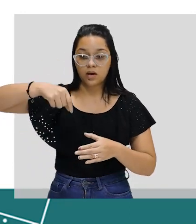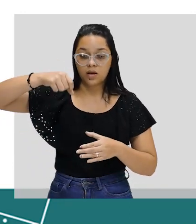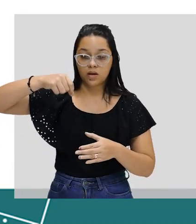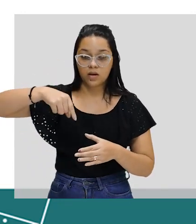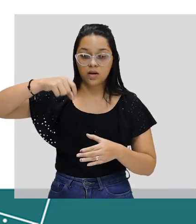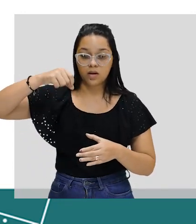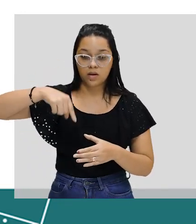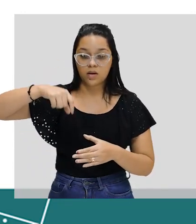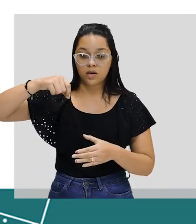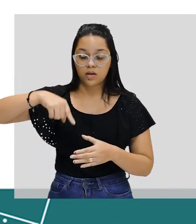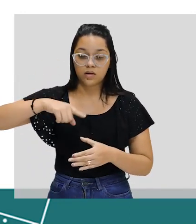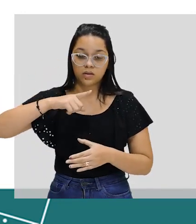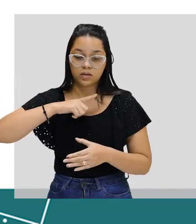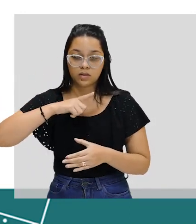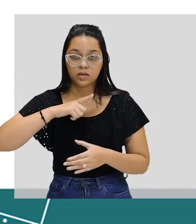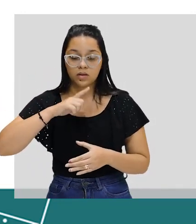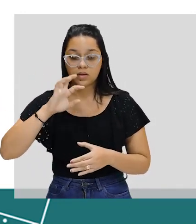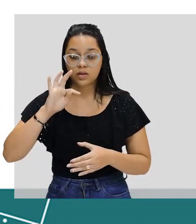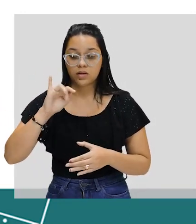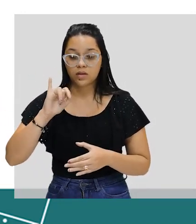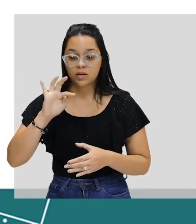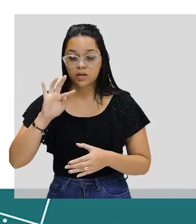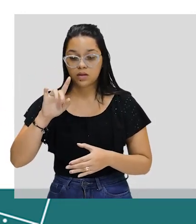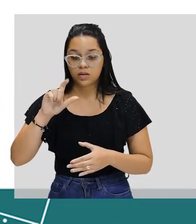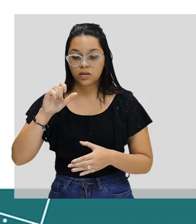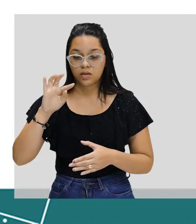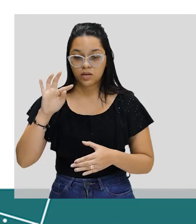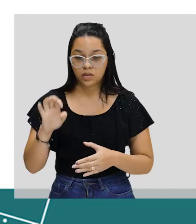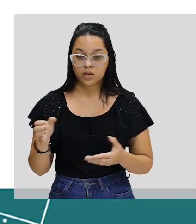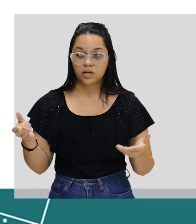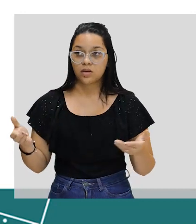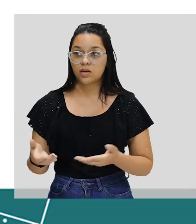gotejamento, ok? Da solução titulante sobre a